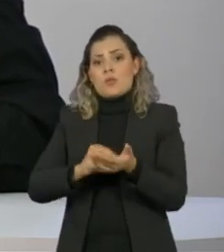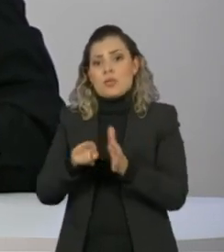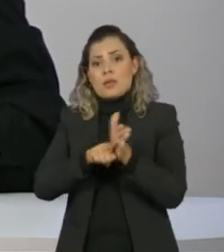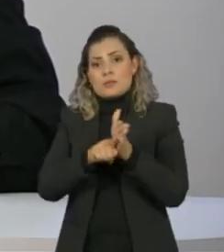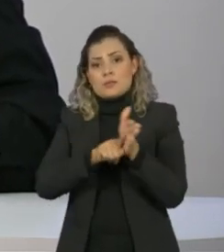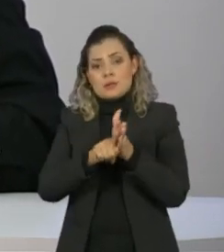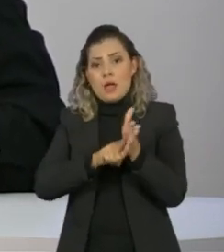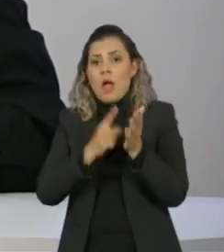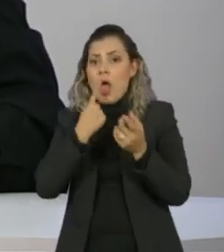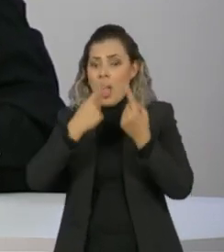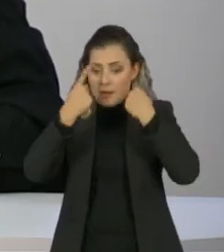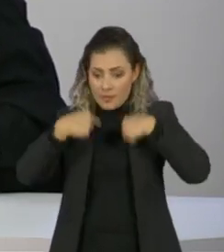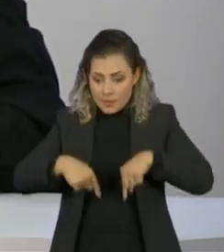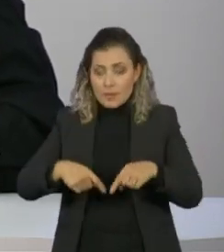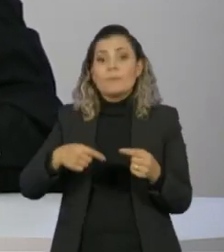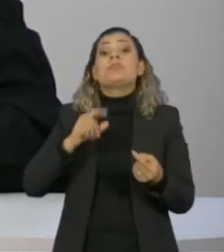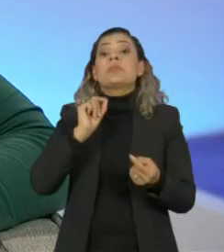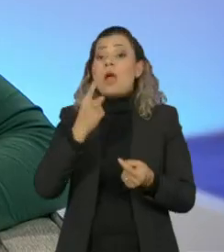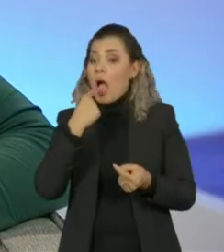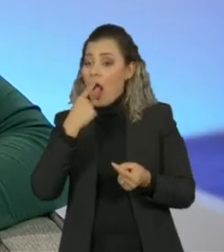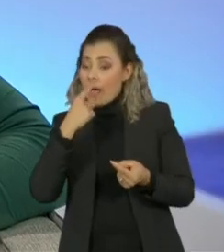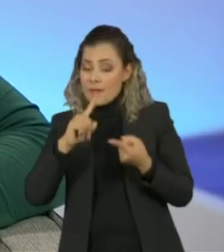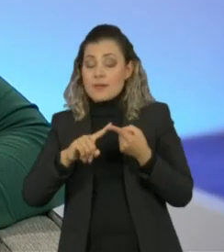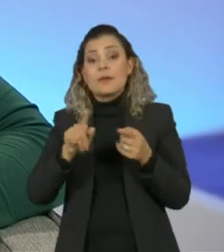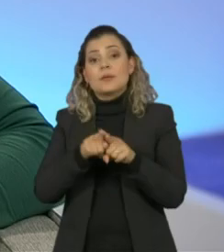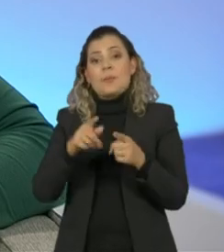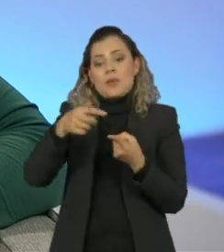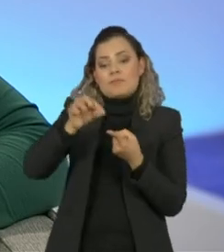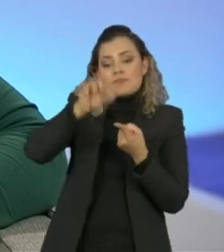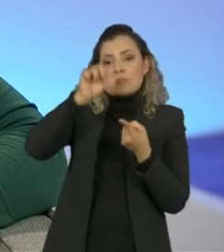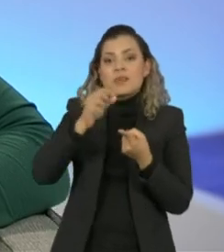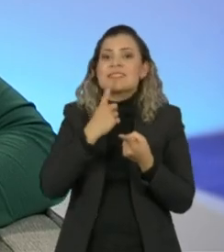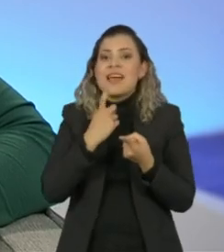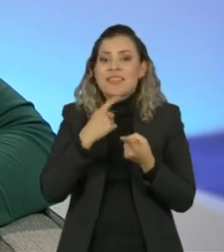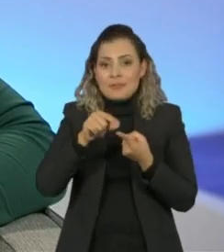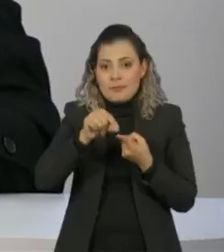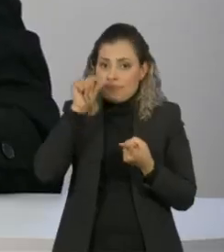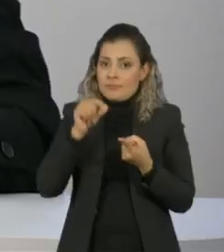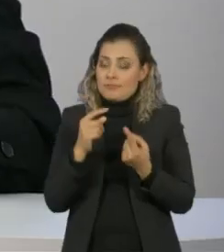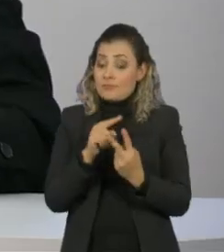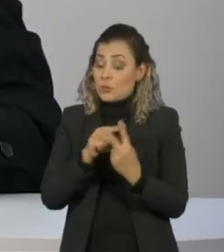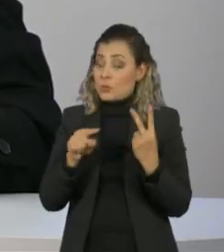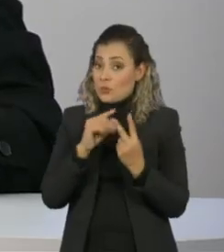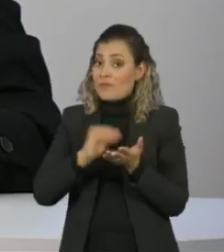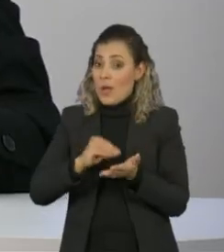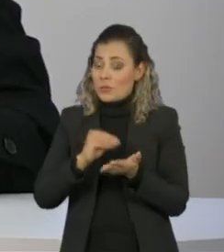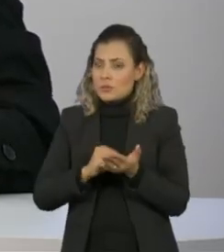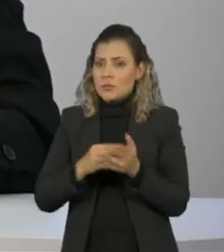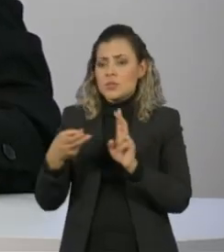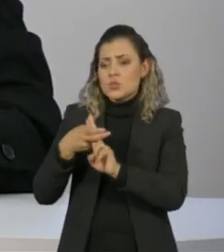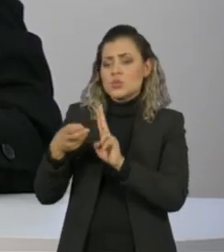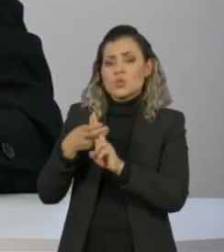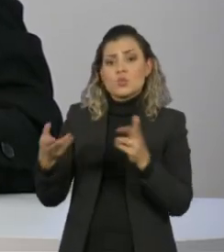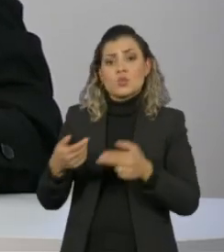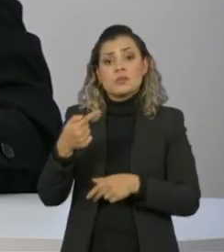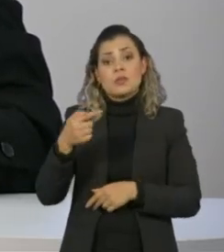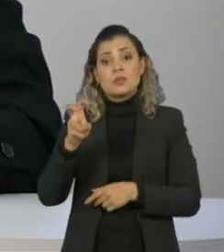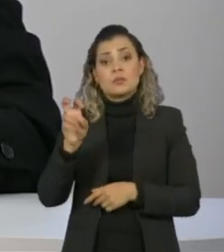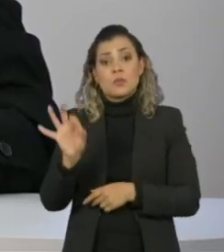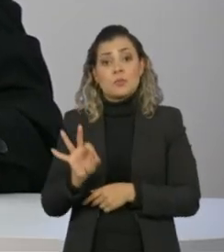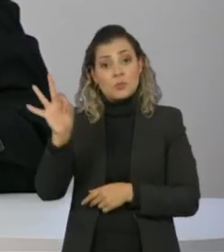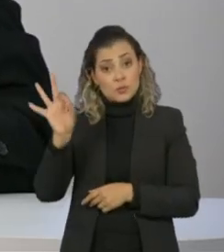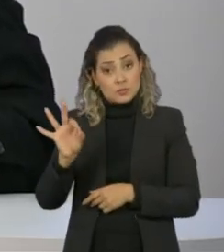tanto RT-PCR quanto os testes de sorologia mais rápidos. E aí, o SUS hoje atende 75% da